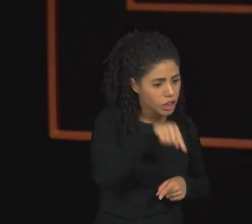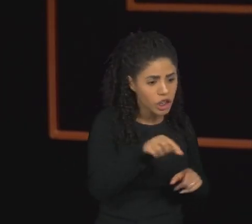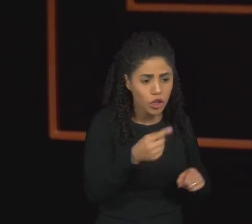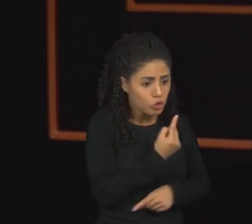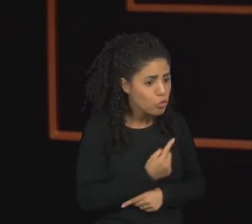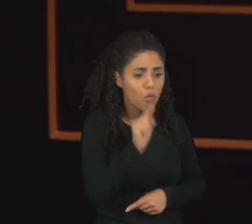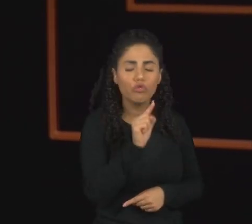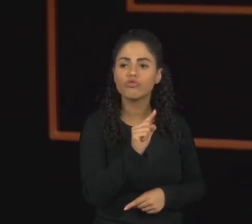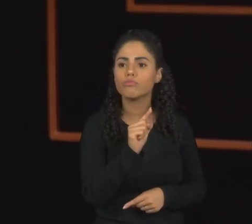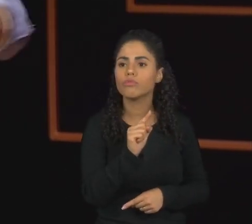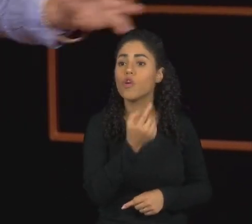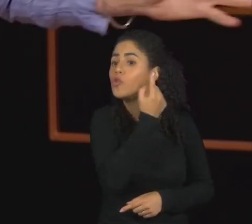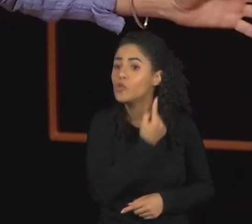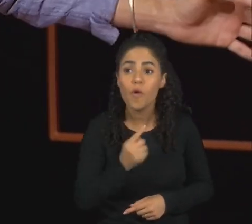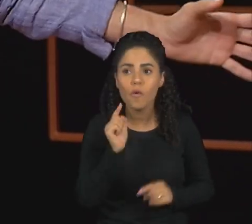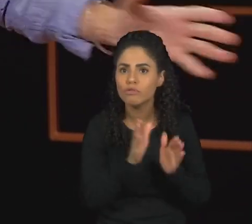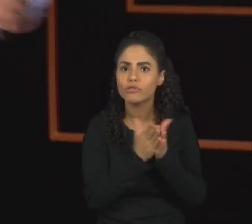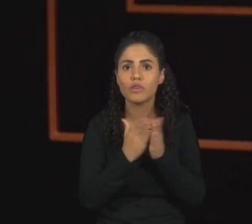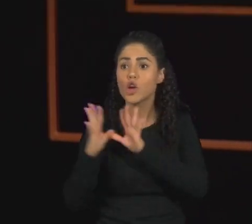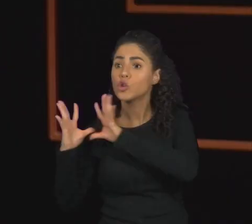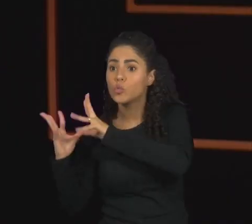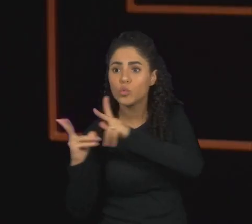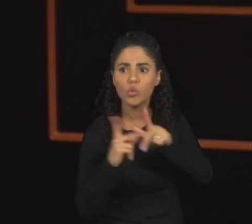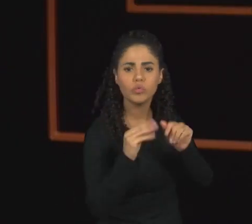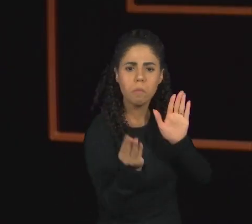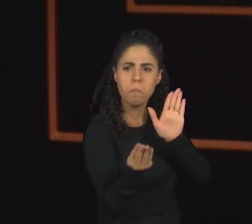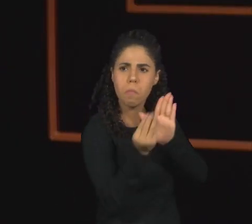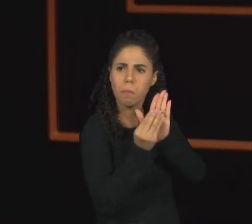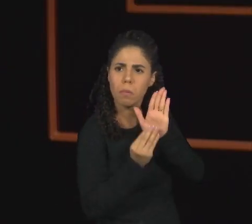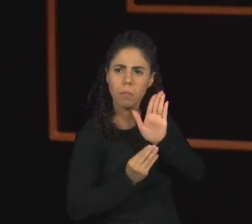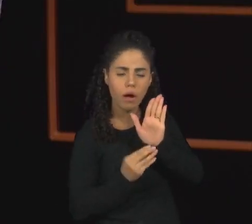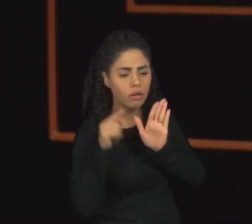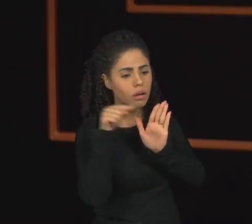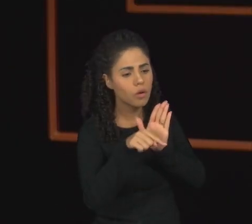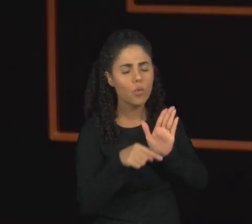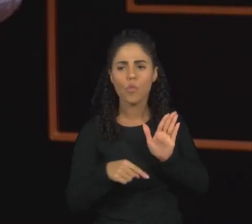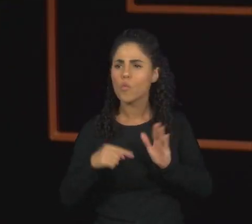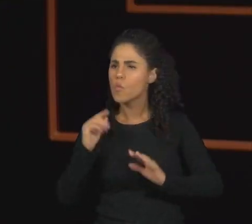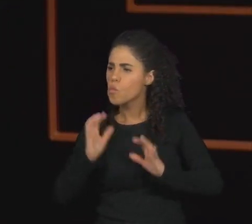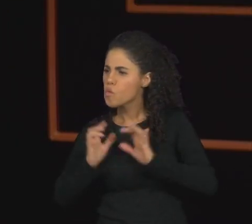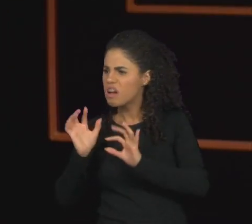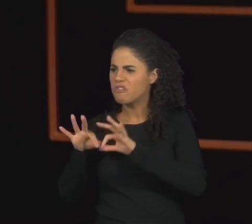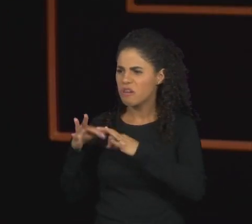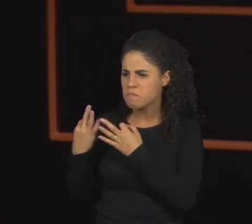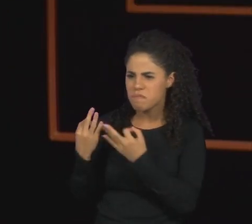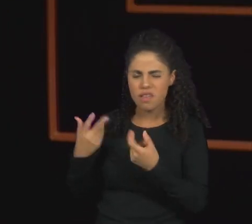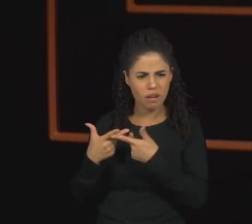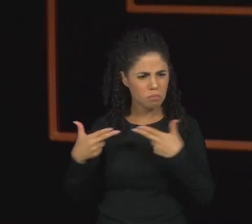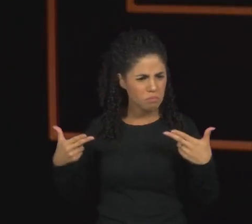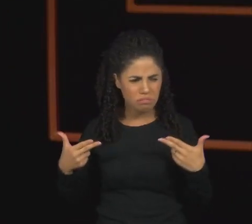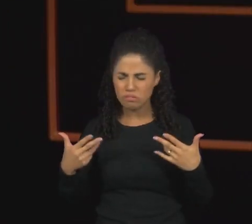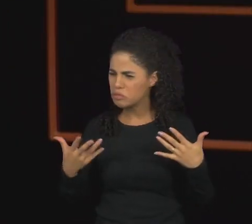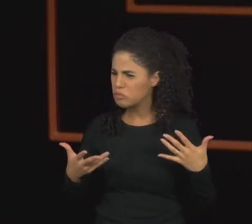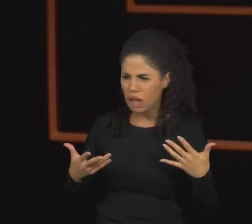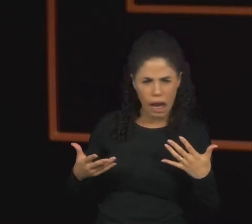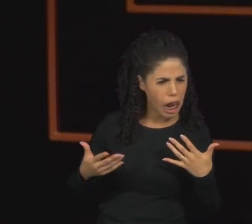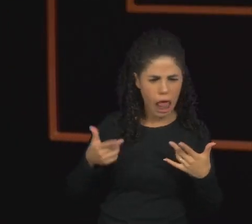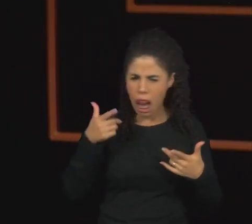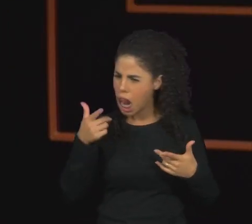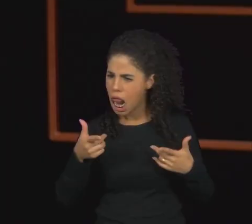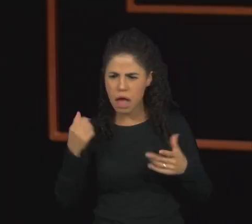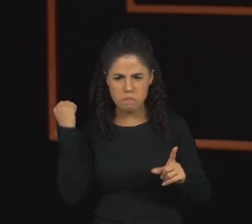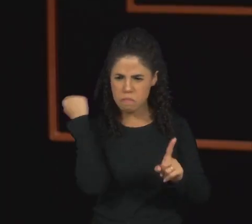alguma maneira, no último livro, ele colocou tudo. E em conflito, uma família, né, querendo se matar, um